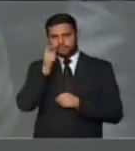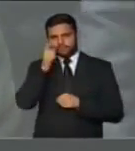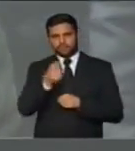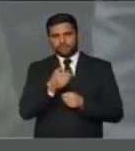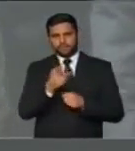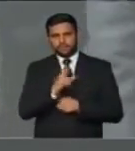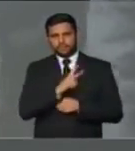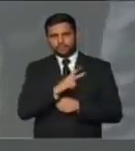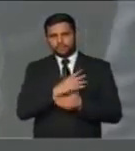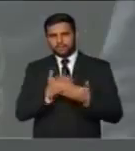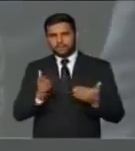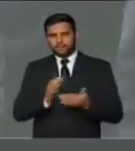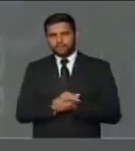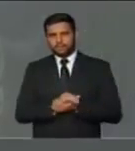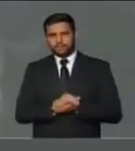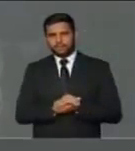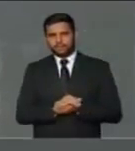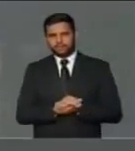privados.